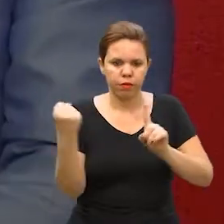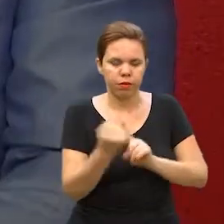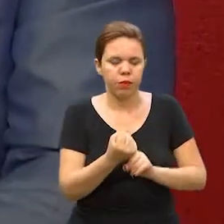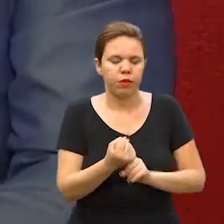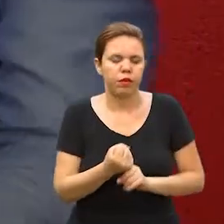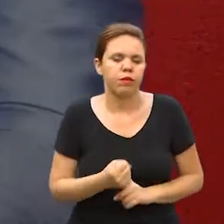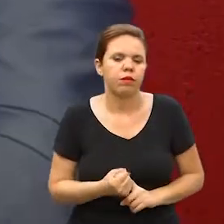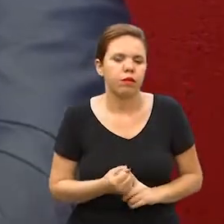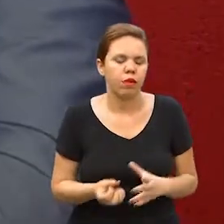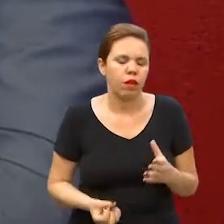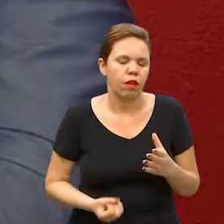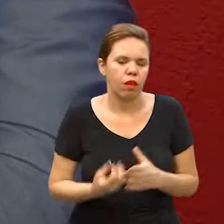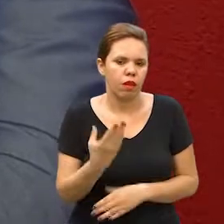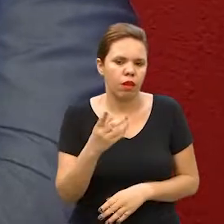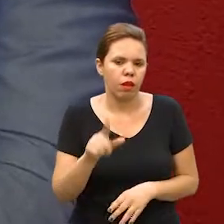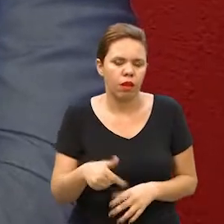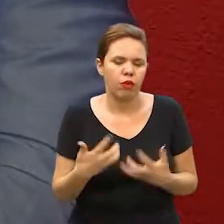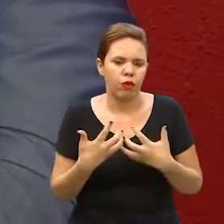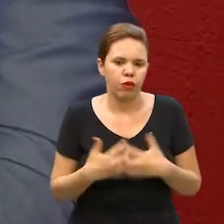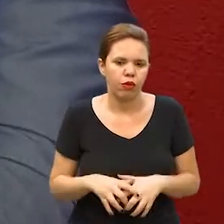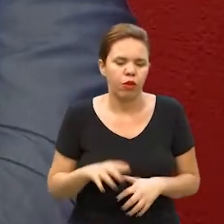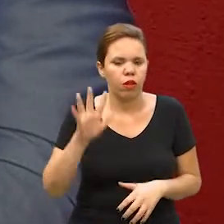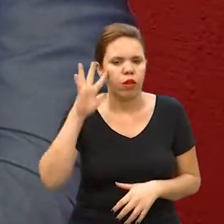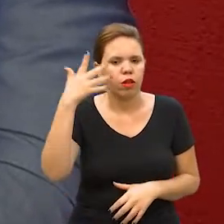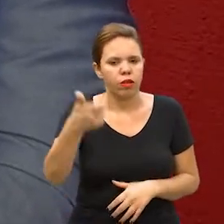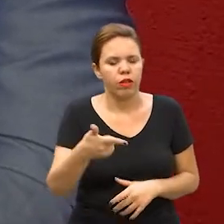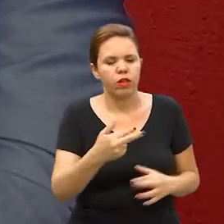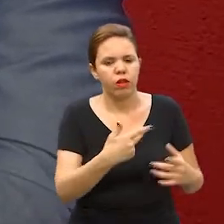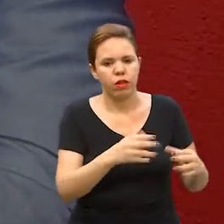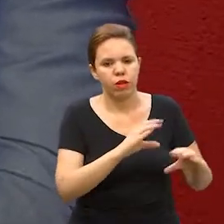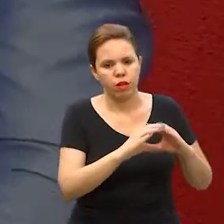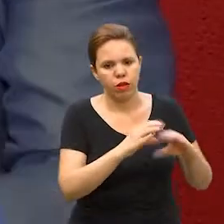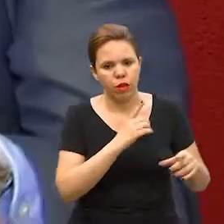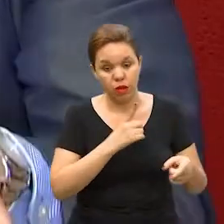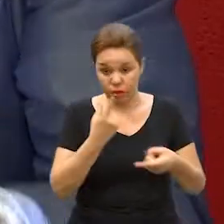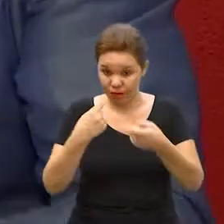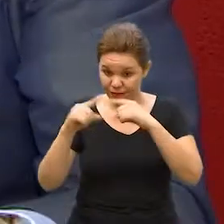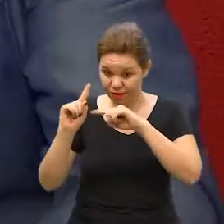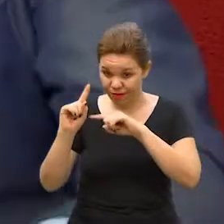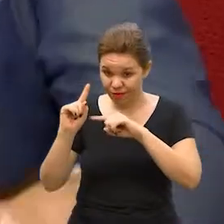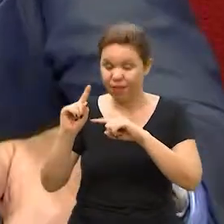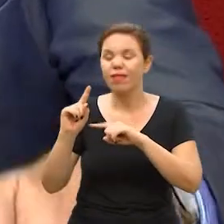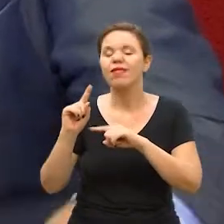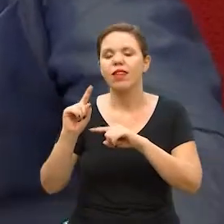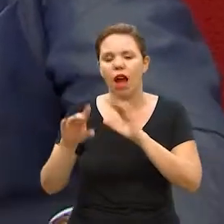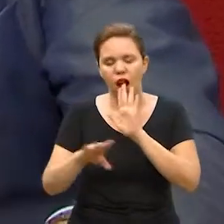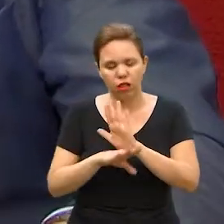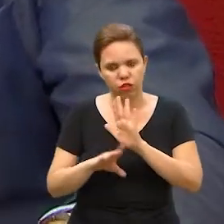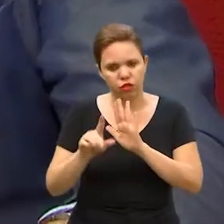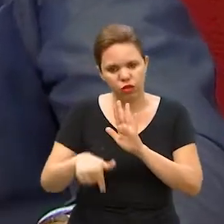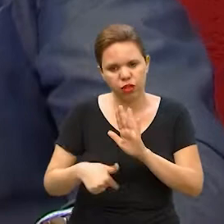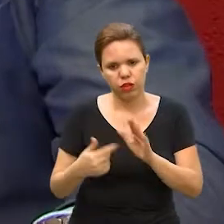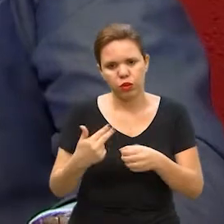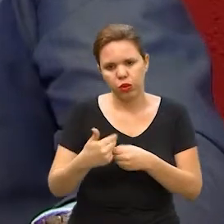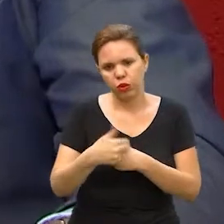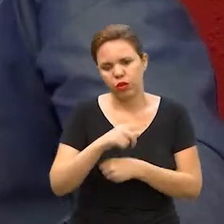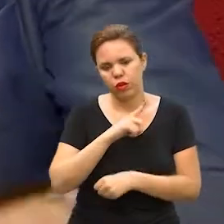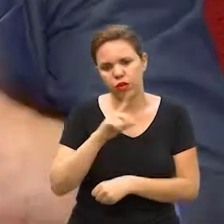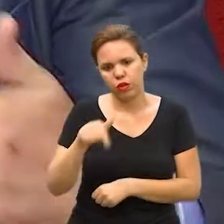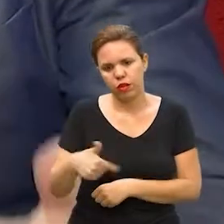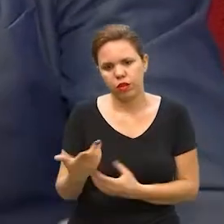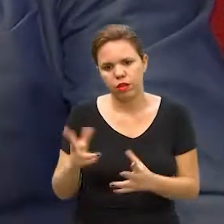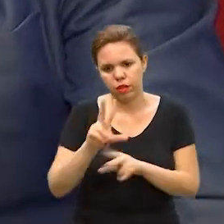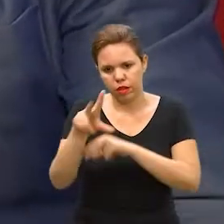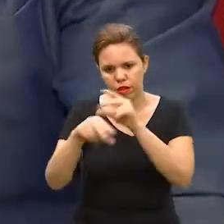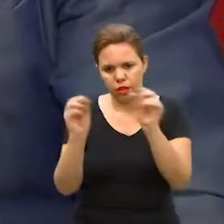E eles criaram isso em função de resolver essa questão de comunicação e estão tendo muito sucesso. O impacto social, inclusive, este ano no Unicamp Venture, eles ganharam